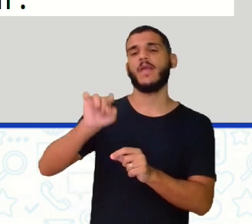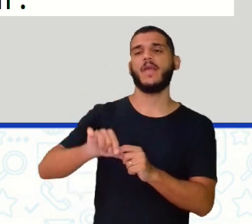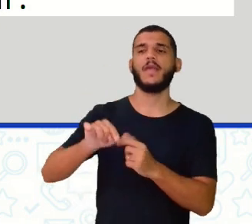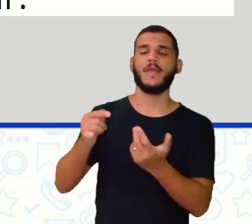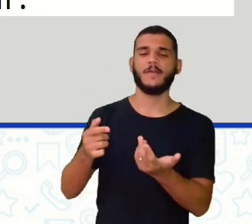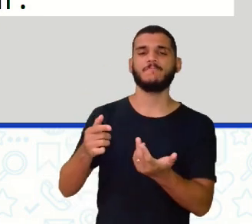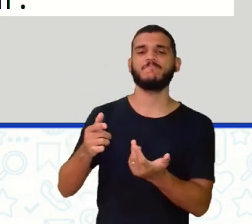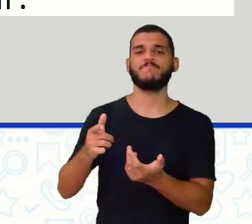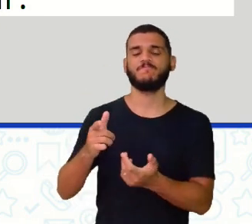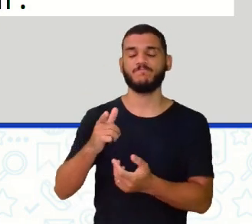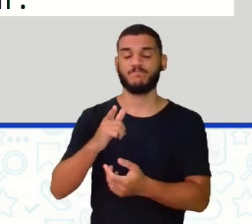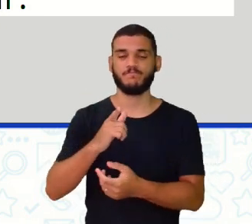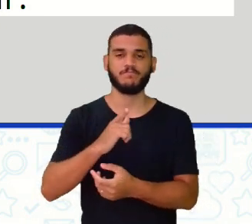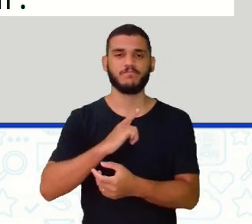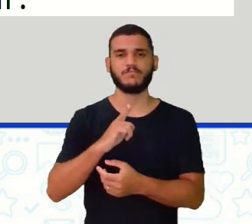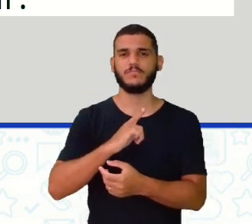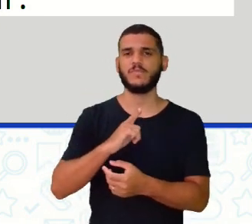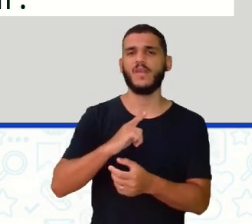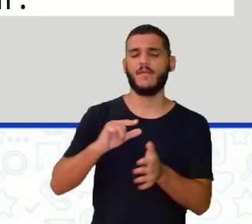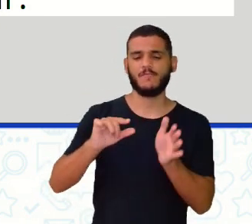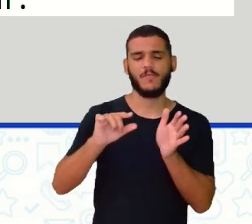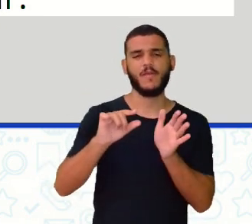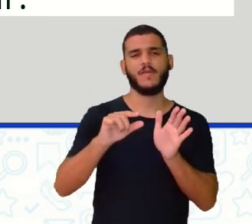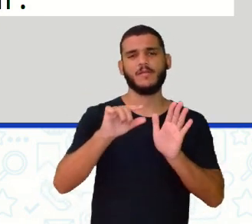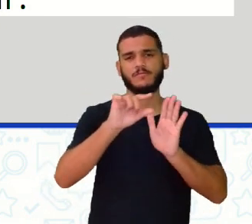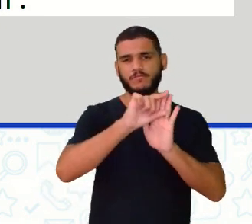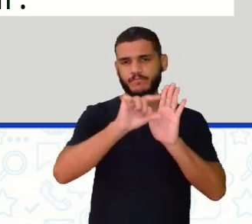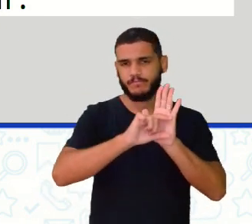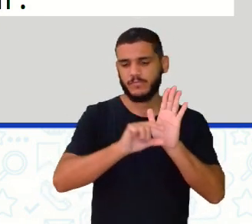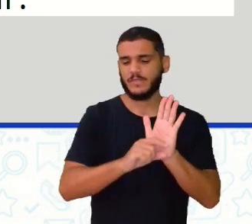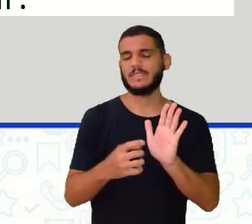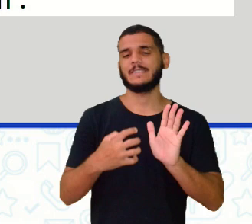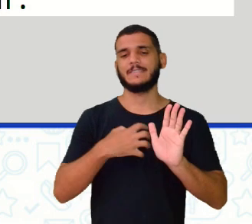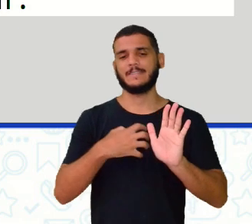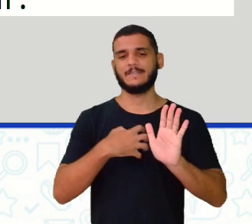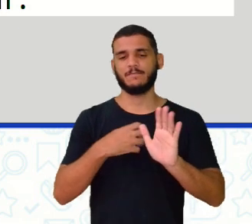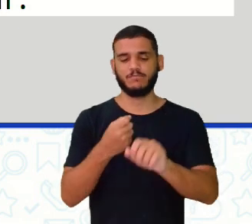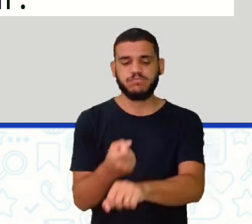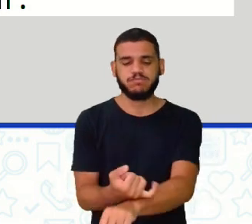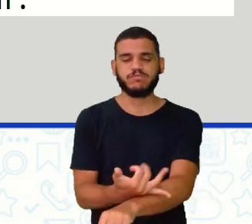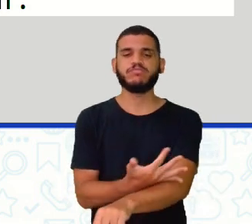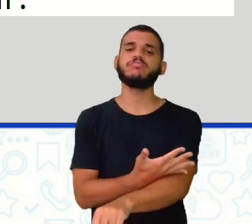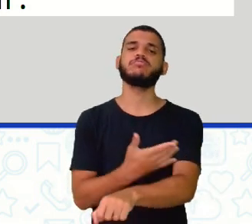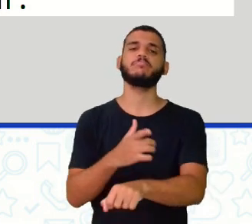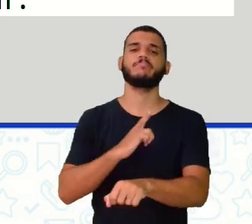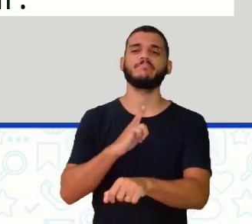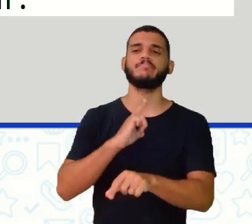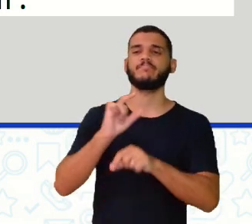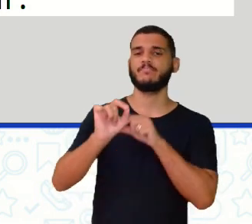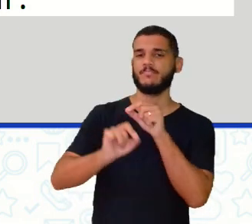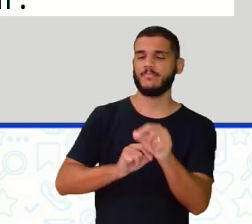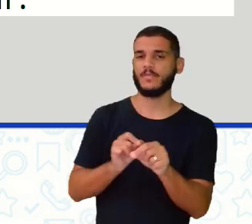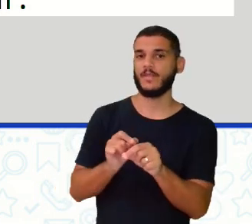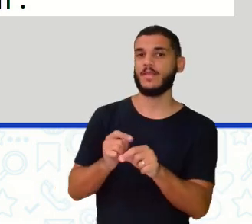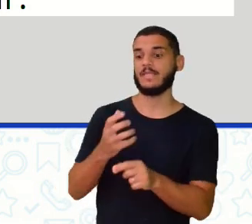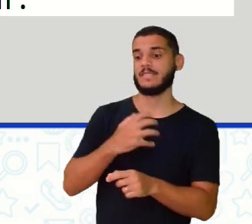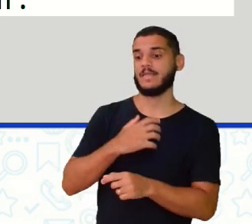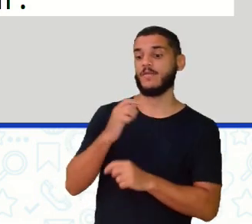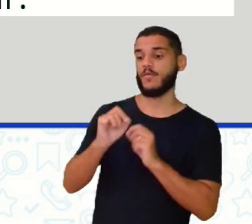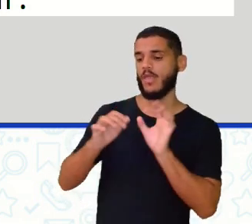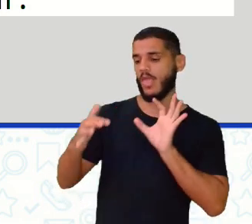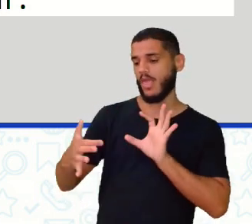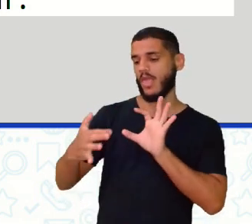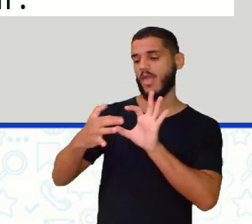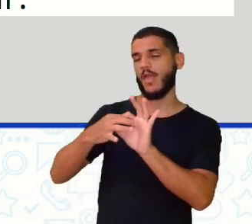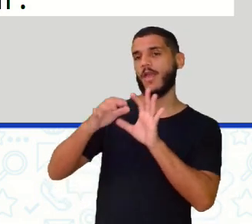colocando nos seus versos algo que ele sente, não é? Onde ele se sente